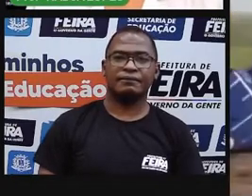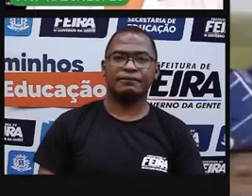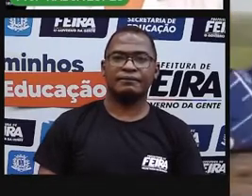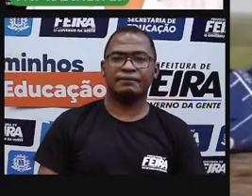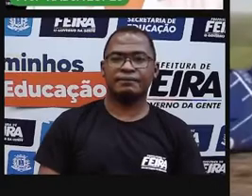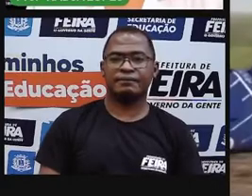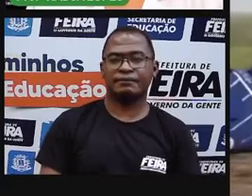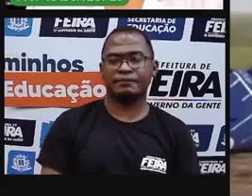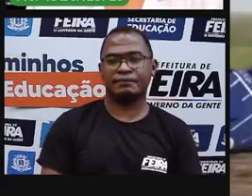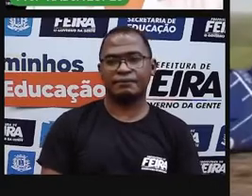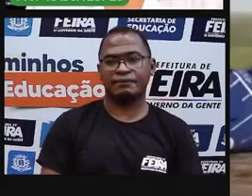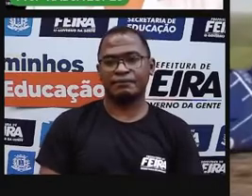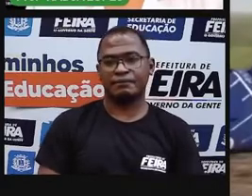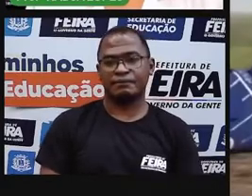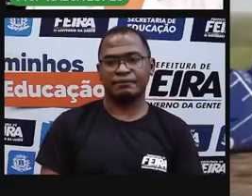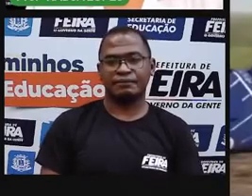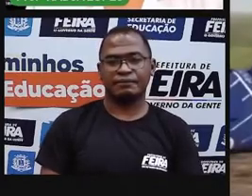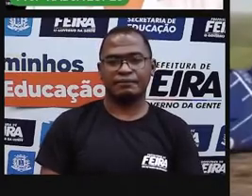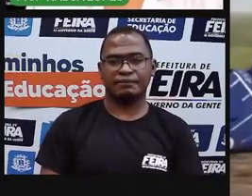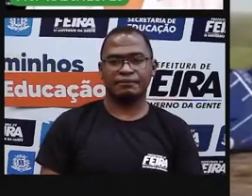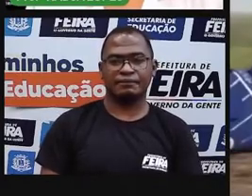E aí